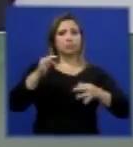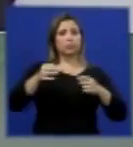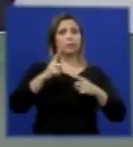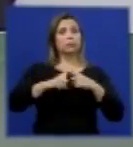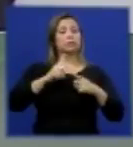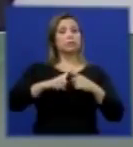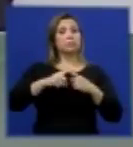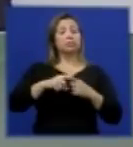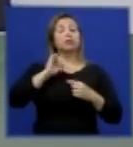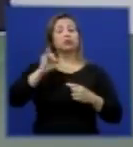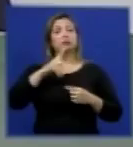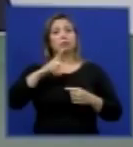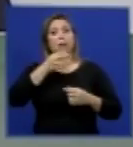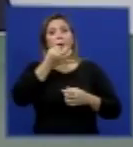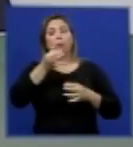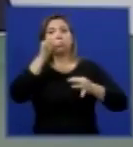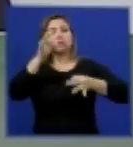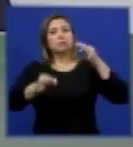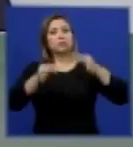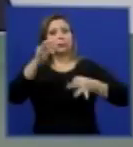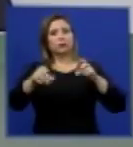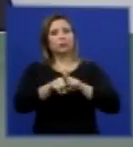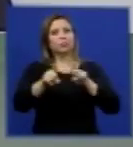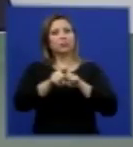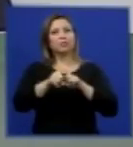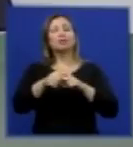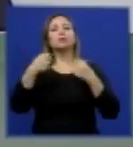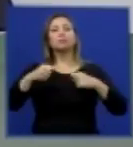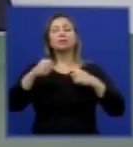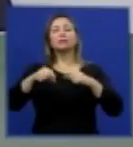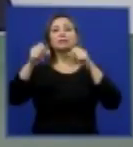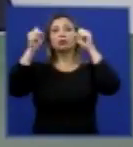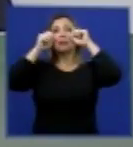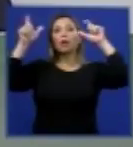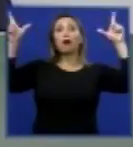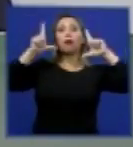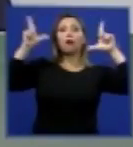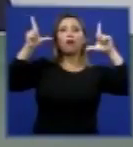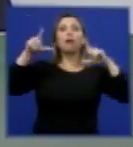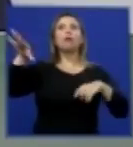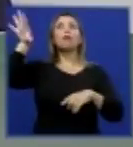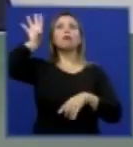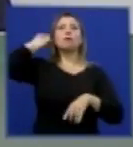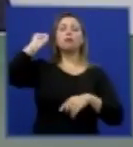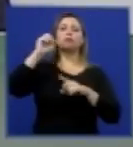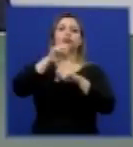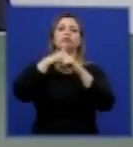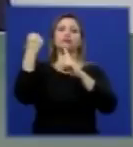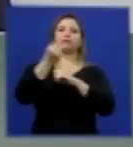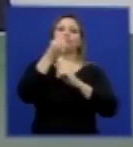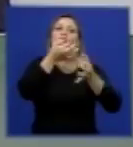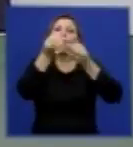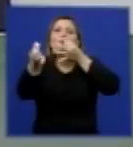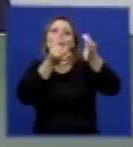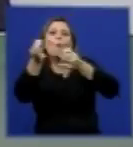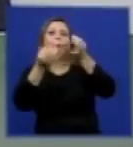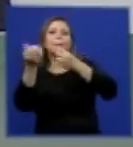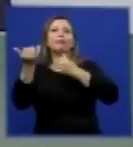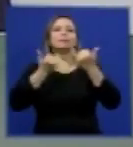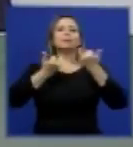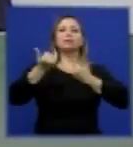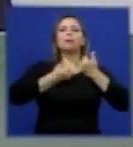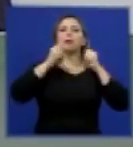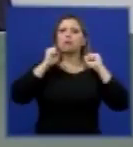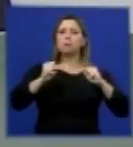do juiz, é preciso que o juiz tenha olhos e ouvidos bem abertos e atentos à sociedade para que ele possa realmente